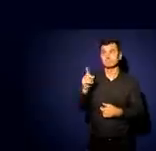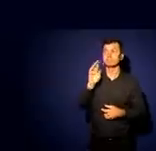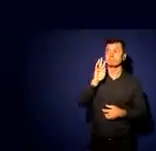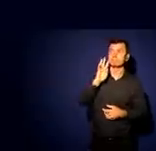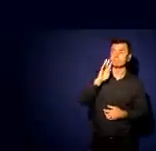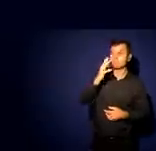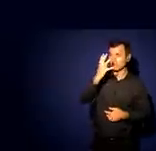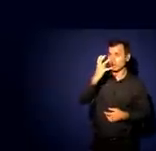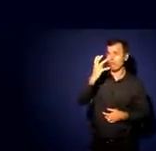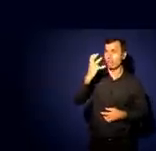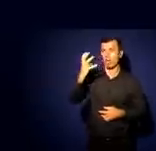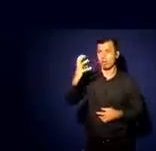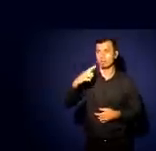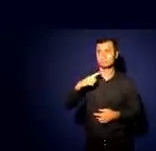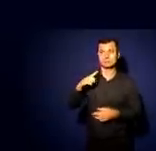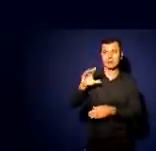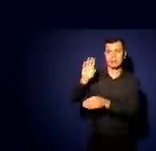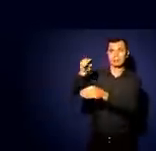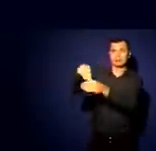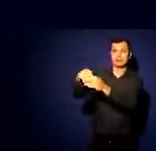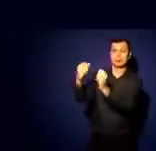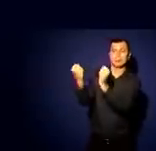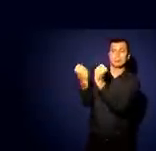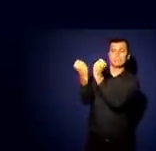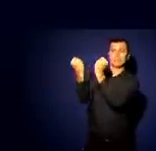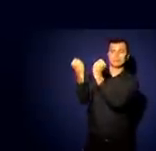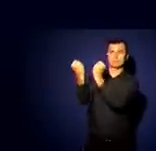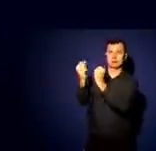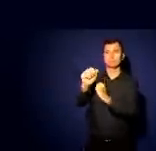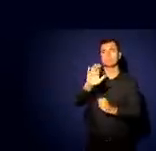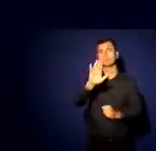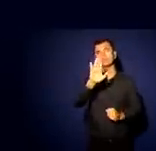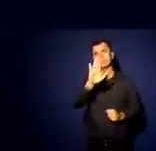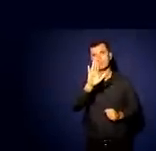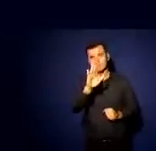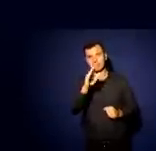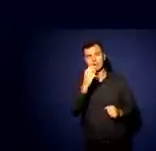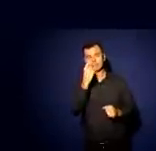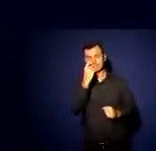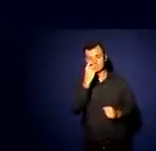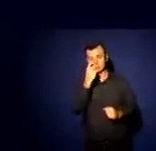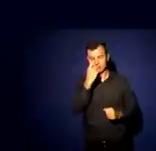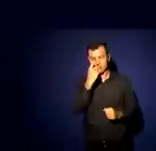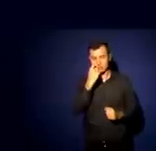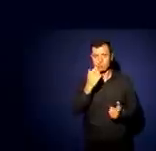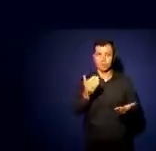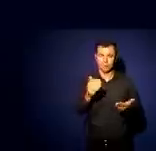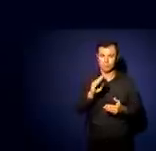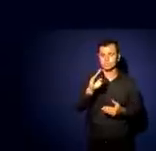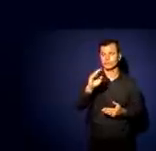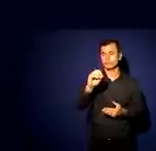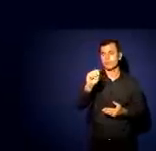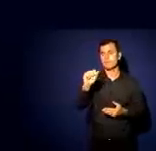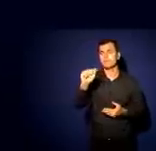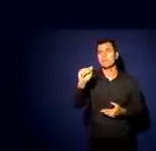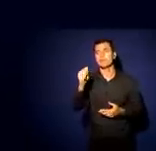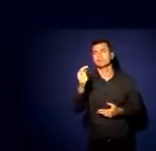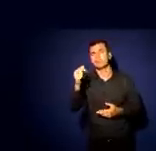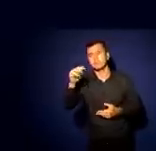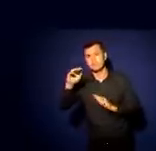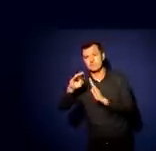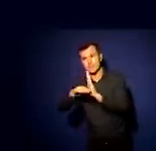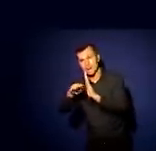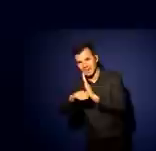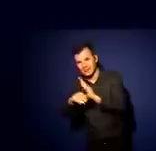ter uma defesa Mas eu vejo aqui o fator que tá dominando essa bolsa barata eu juros altos o mercado